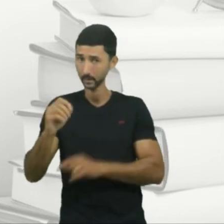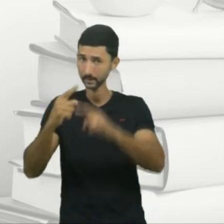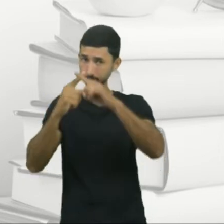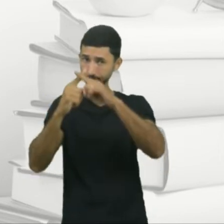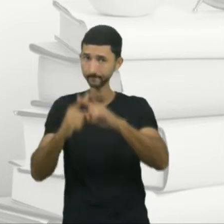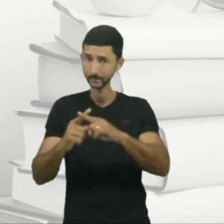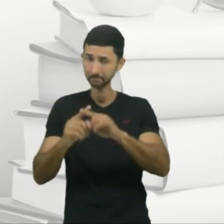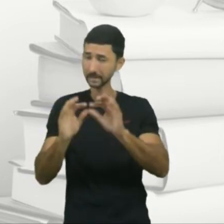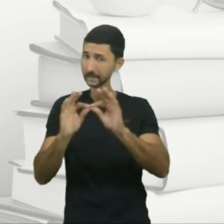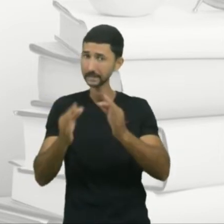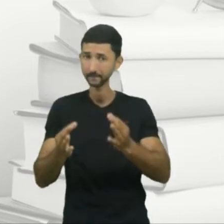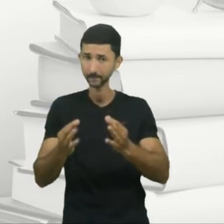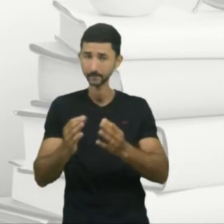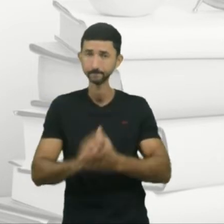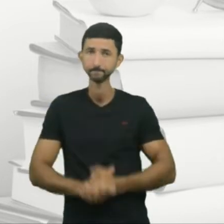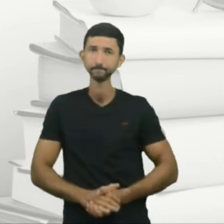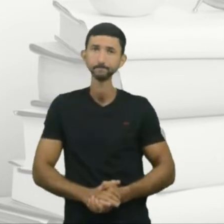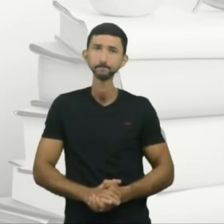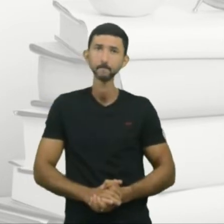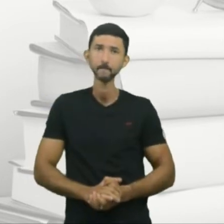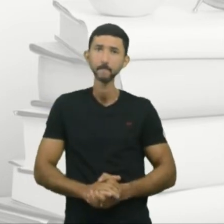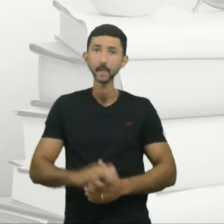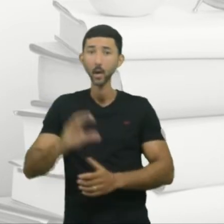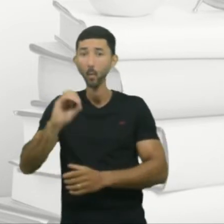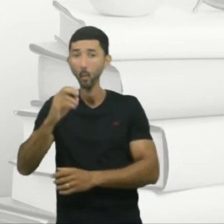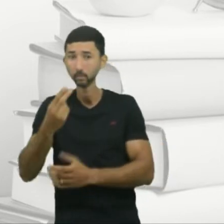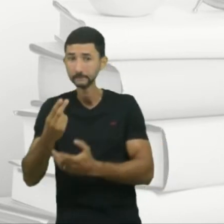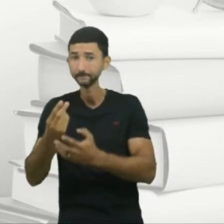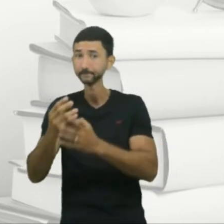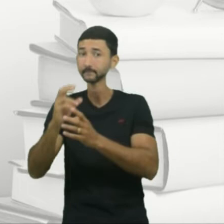multiplicação simples, direta. Ou seja,